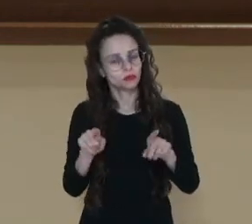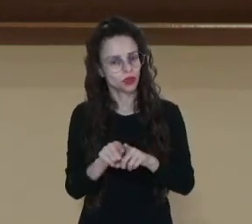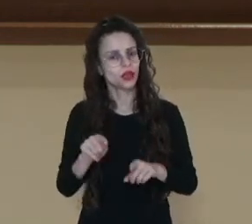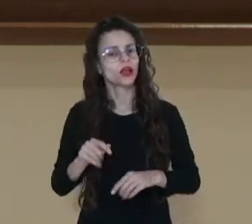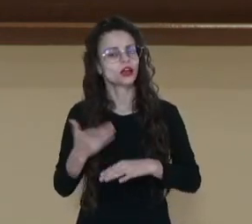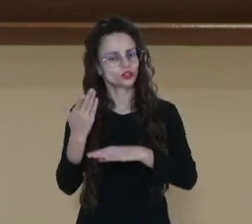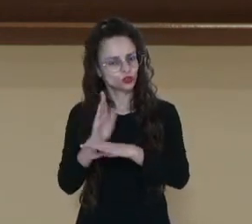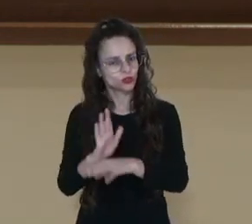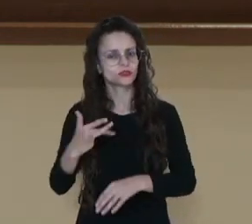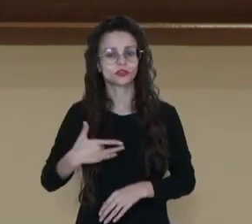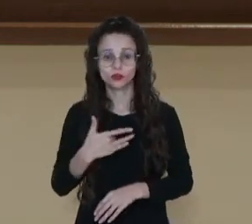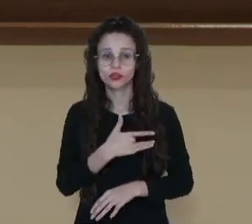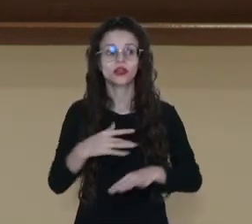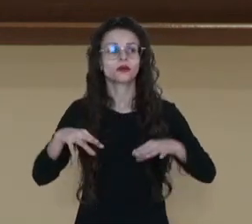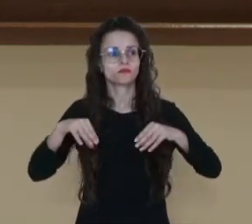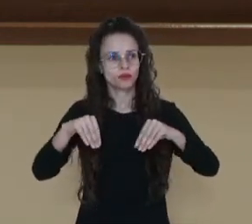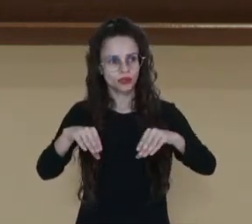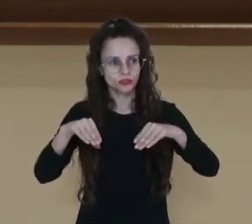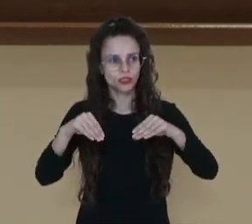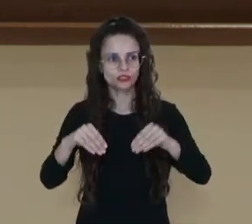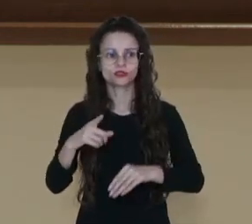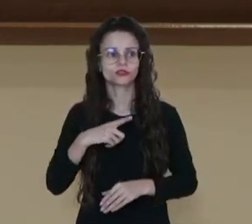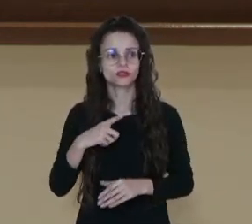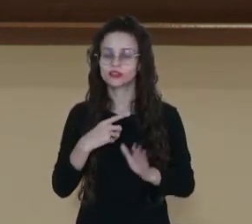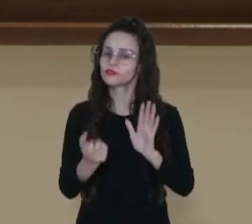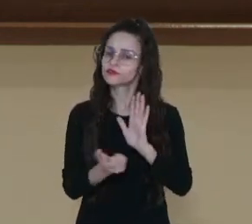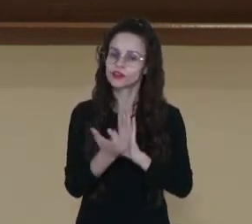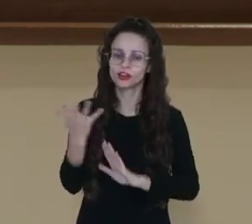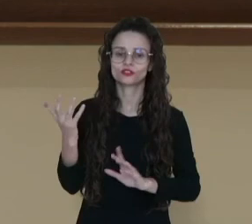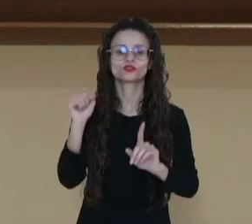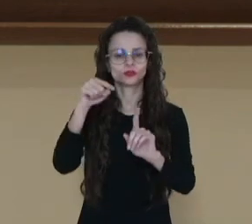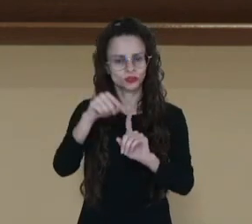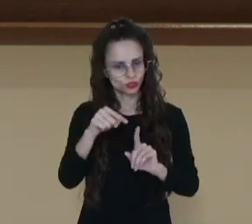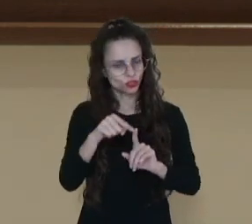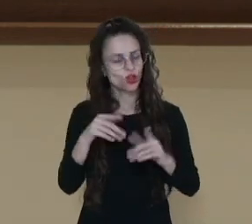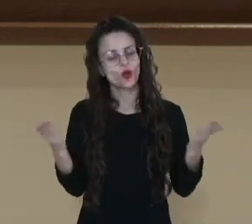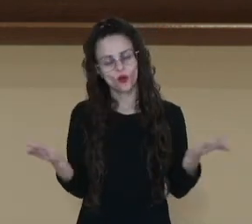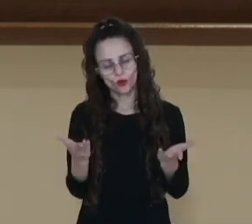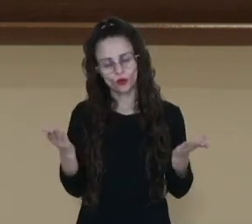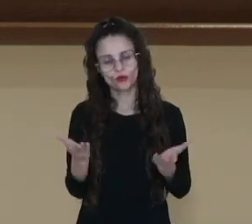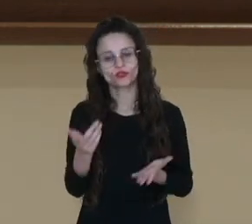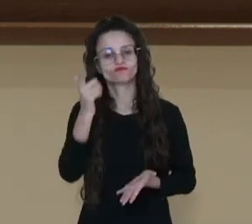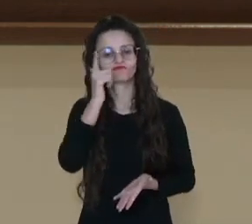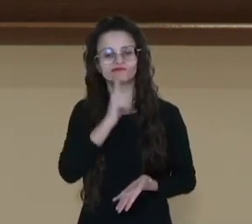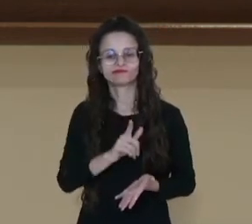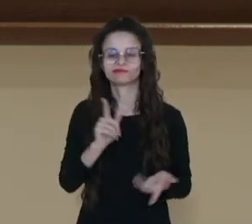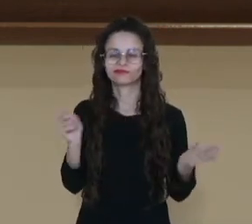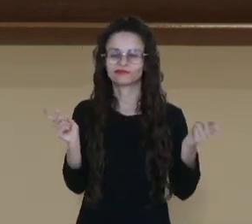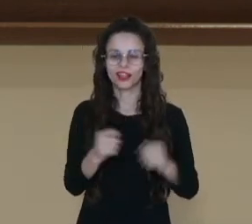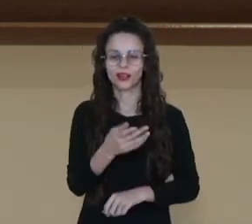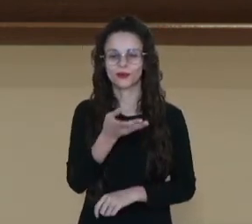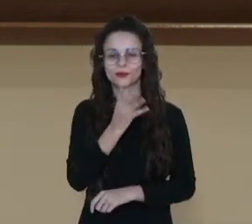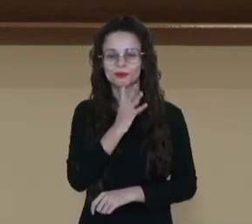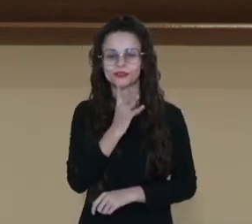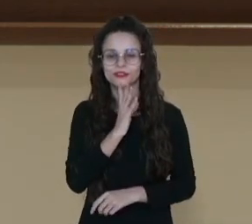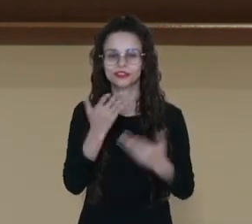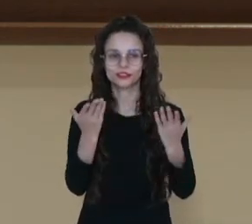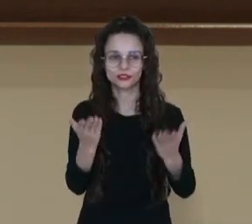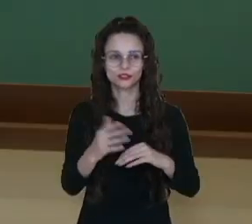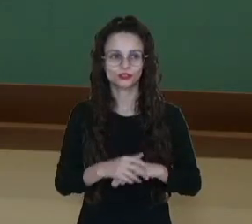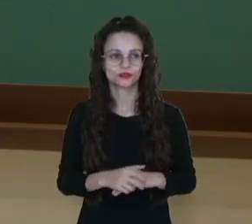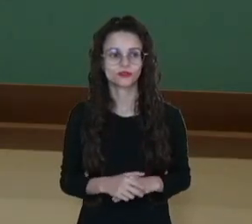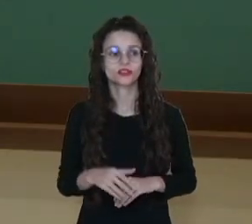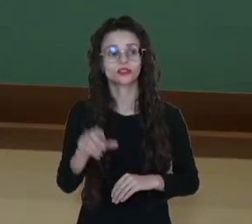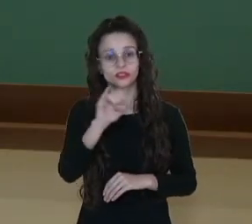saúde. Então, a massagem ela tem vários objetivos e nós conseguimos hoje conhecer um pouquinho disso. E